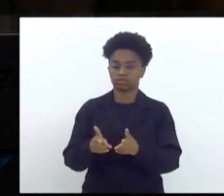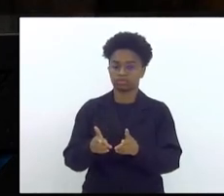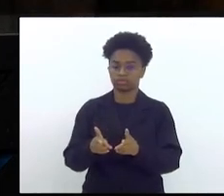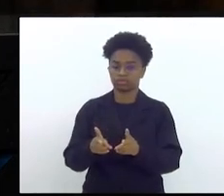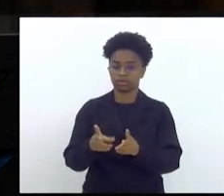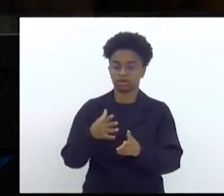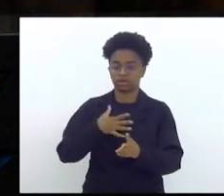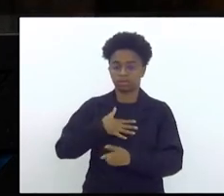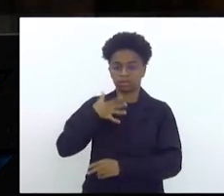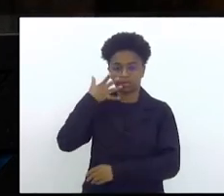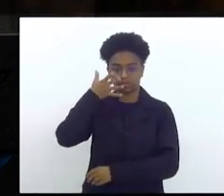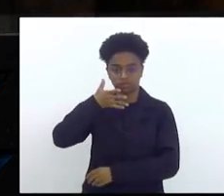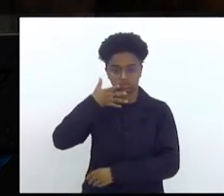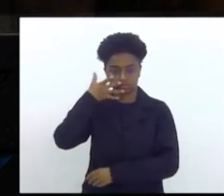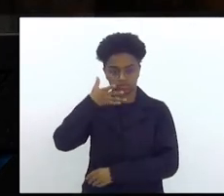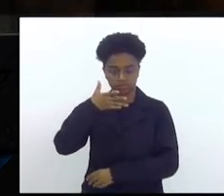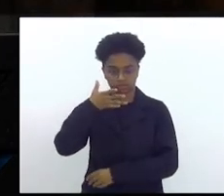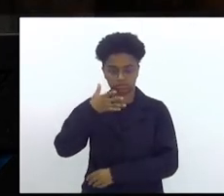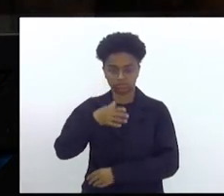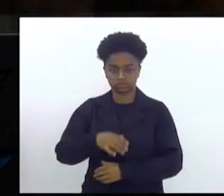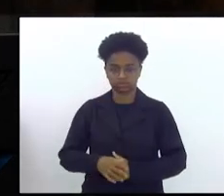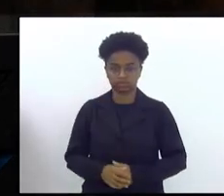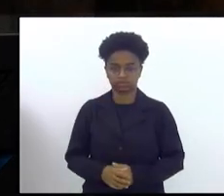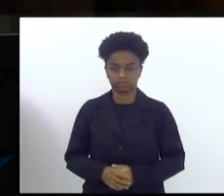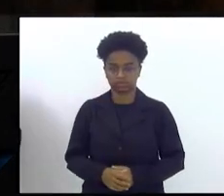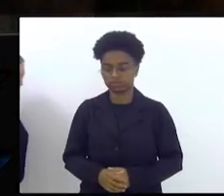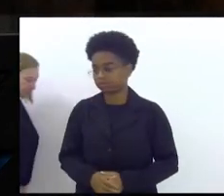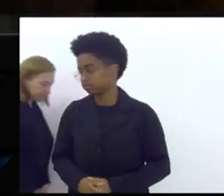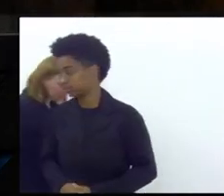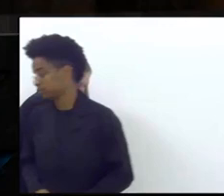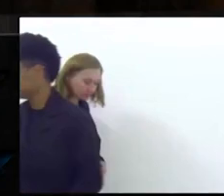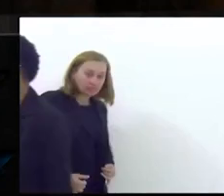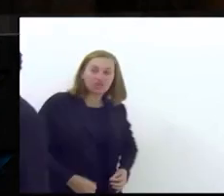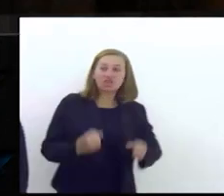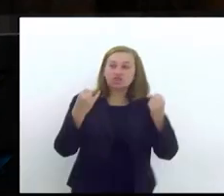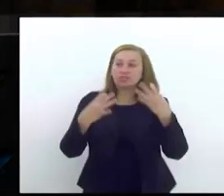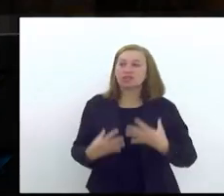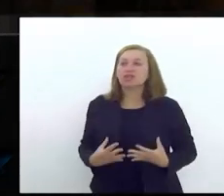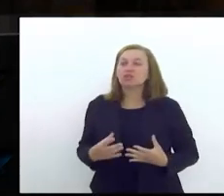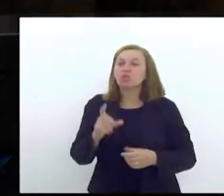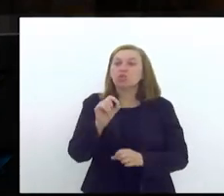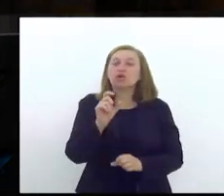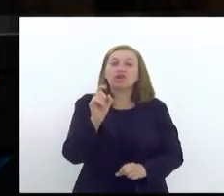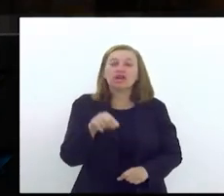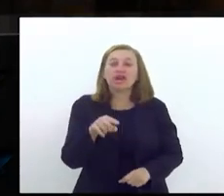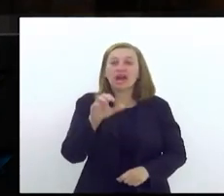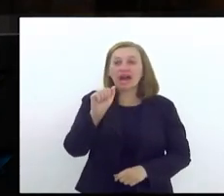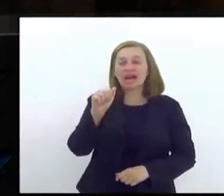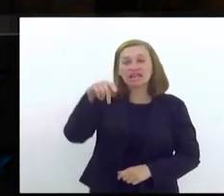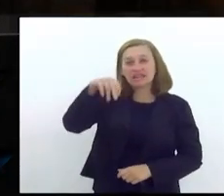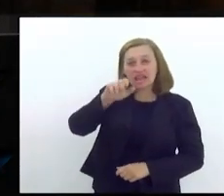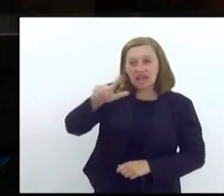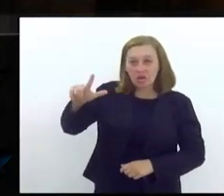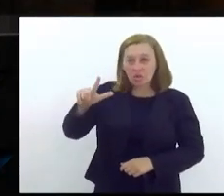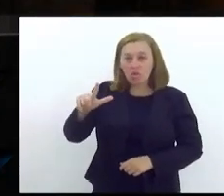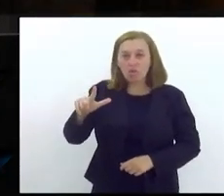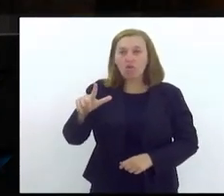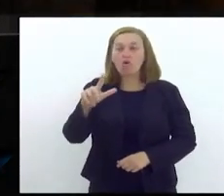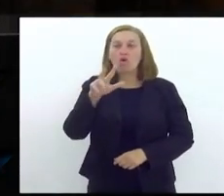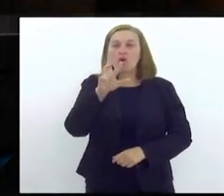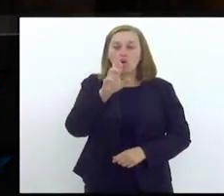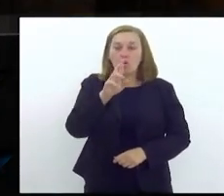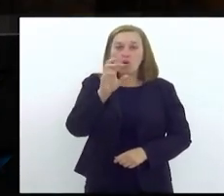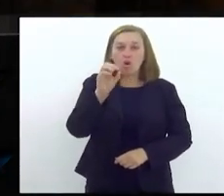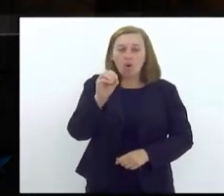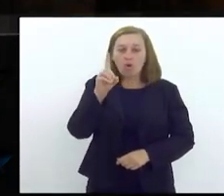o meu discurso com explicações sobre o que que era o Anel Rodoviário de Campo Grande a obra